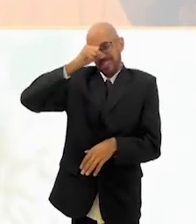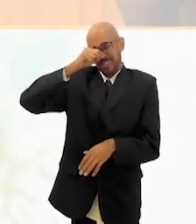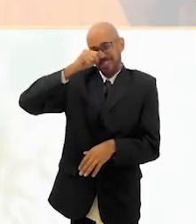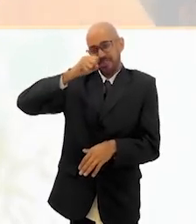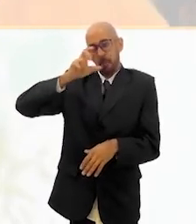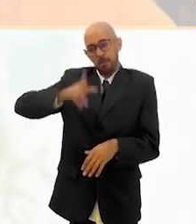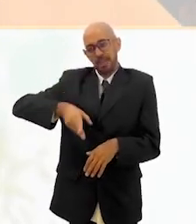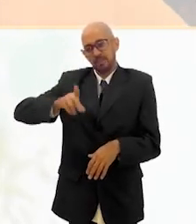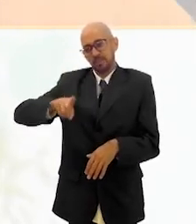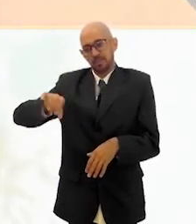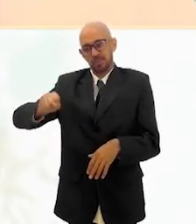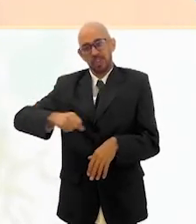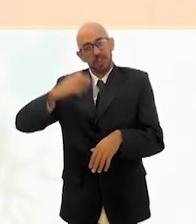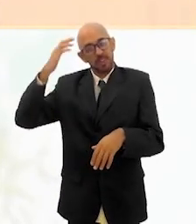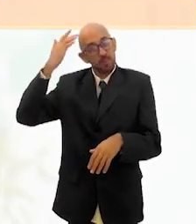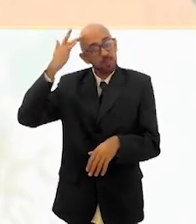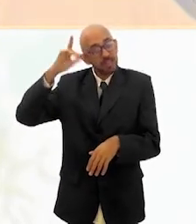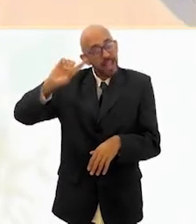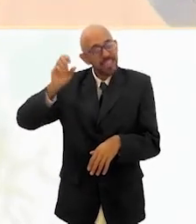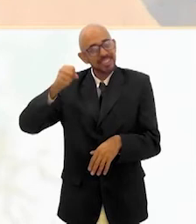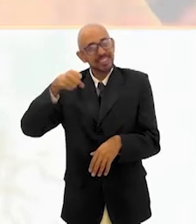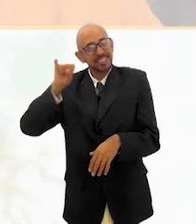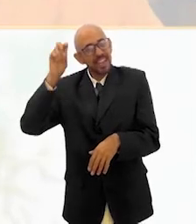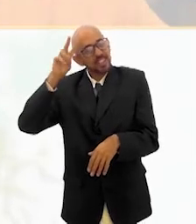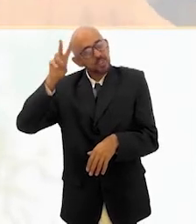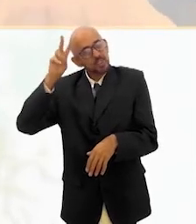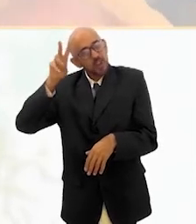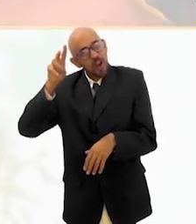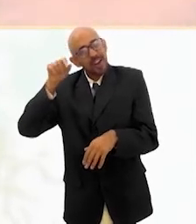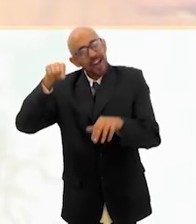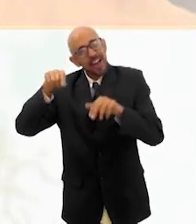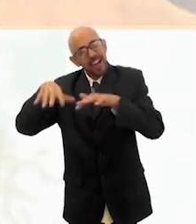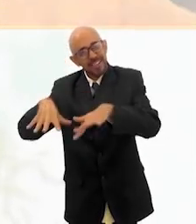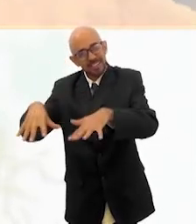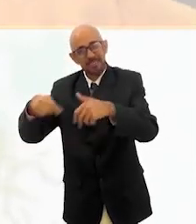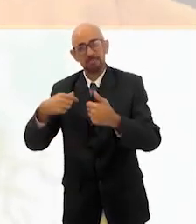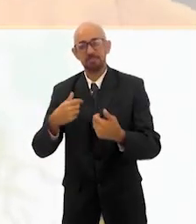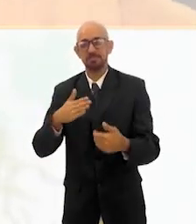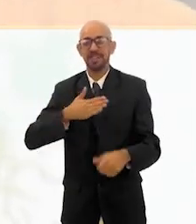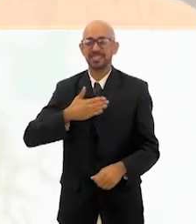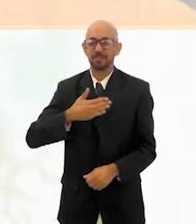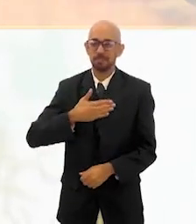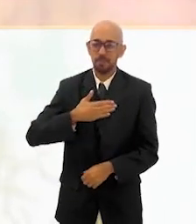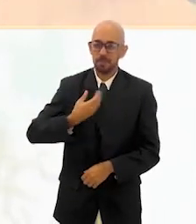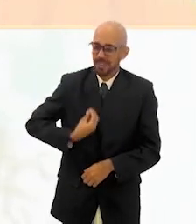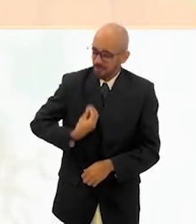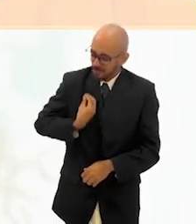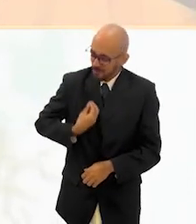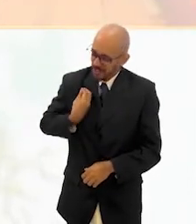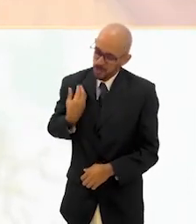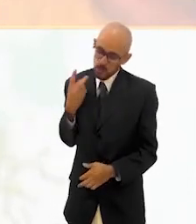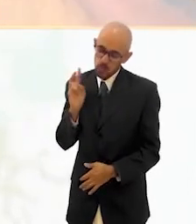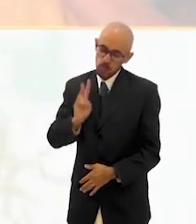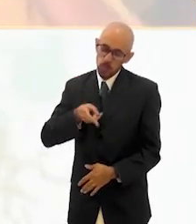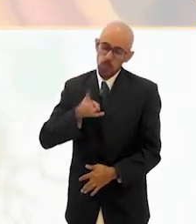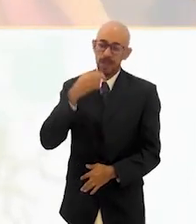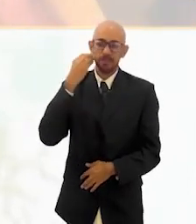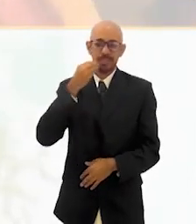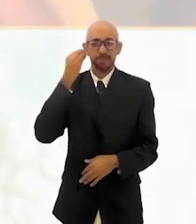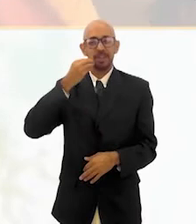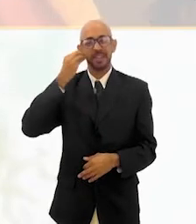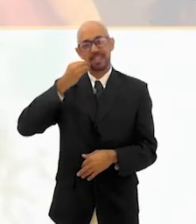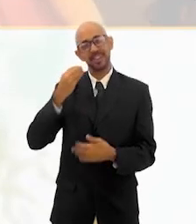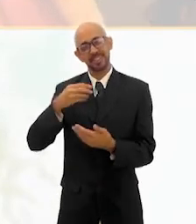dia ali. Não sei se a história casa com isso, mas é como eu falei, é uma história que me acompanha, e eu Ah, muito uso esse conceito em bacana.